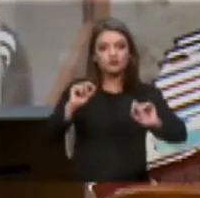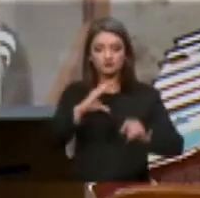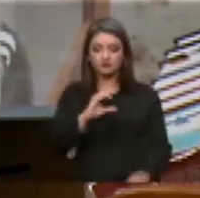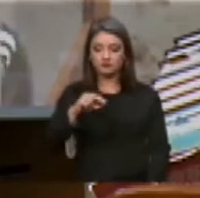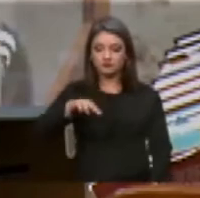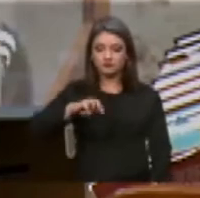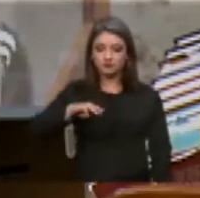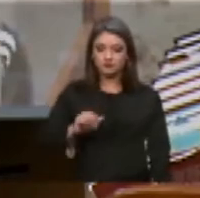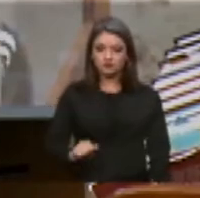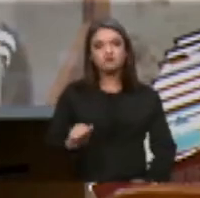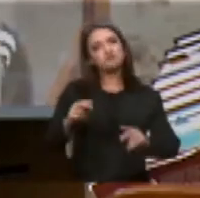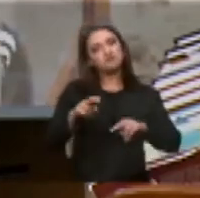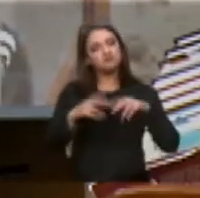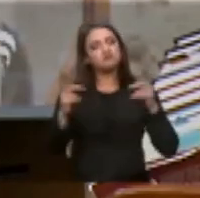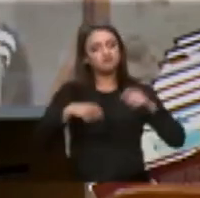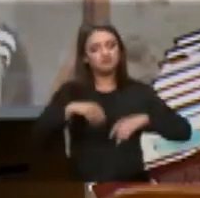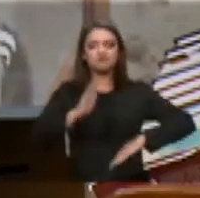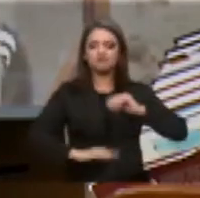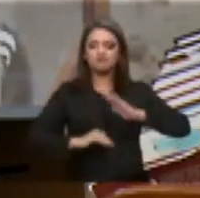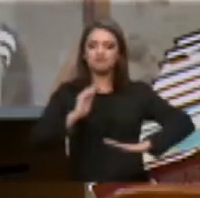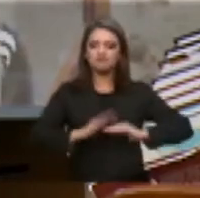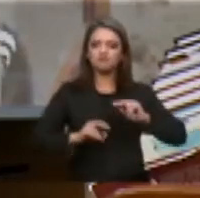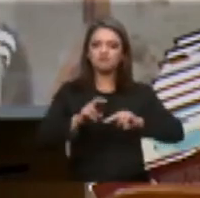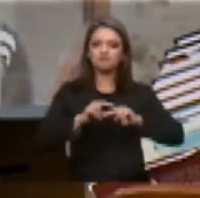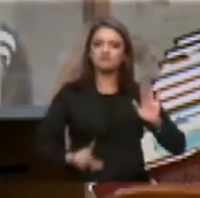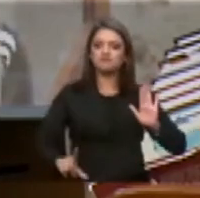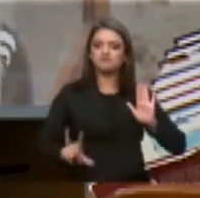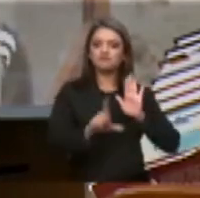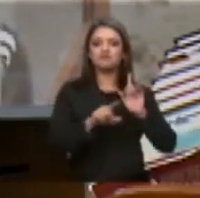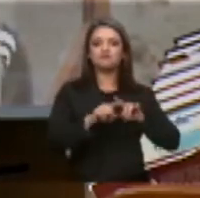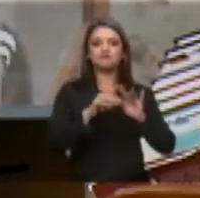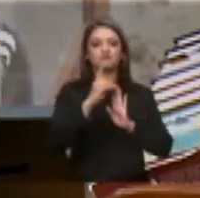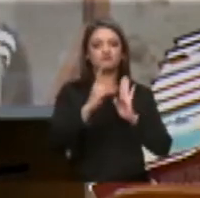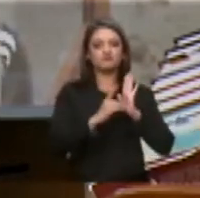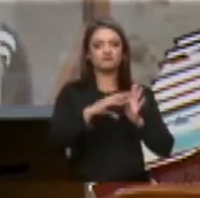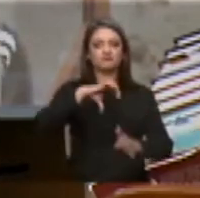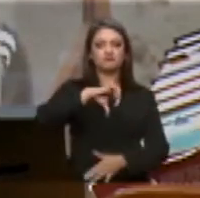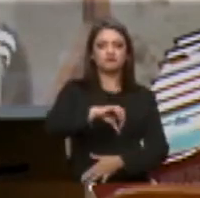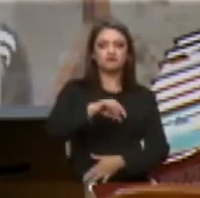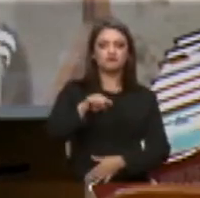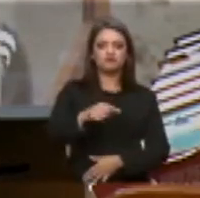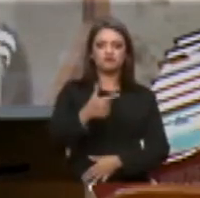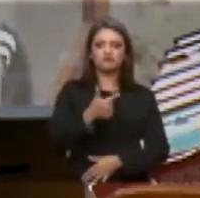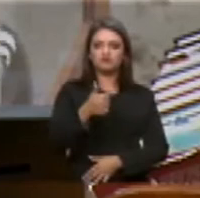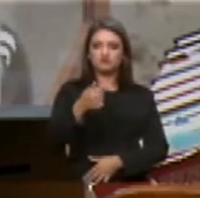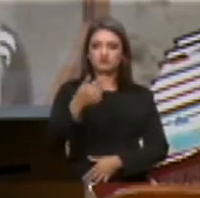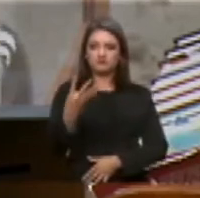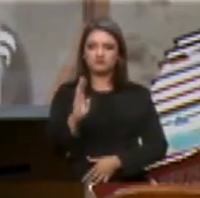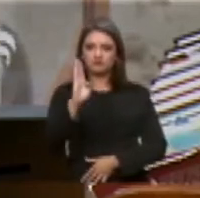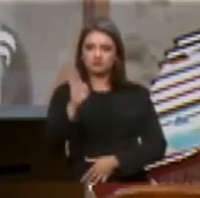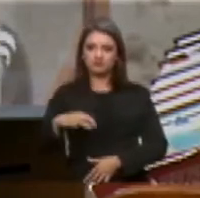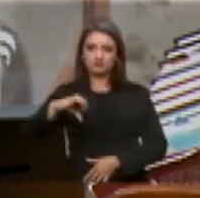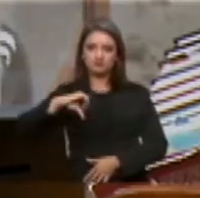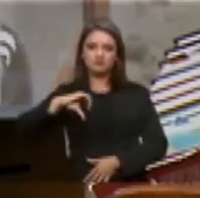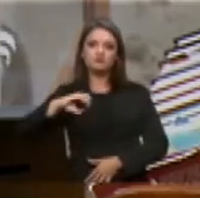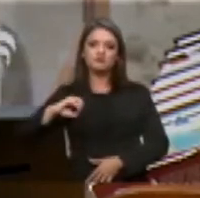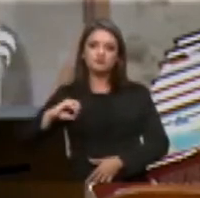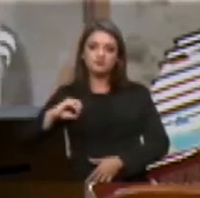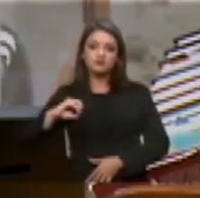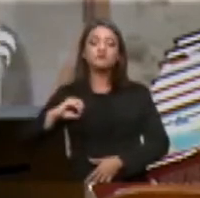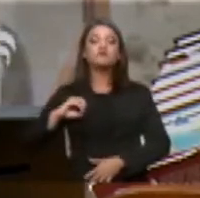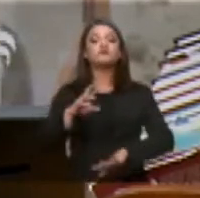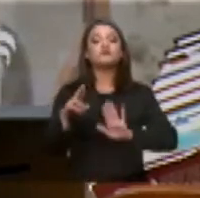competência normativa fixada em lei e decreto 9.274 de 1990. Os